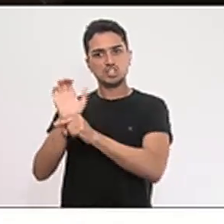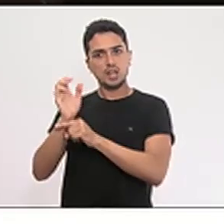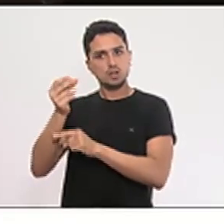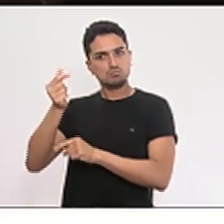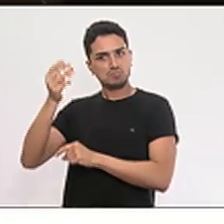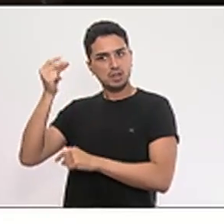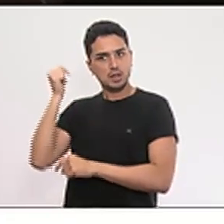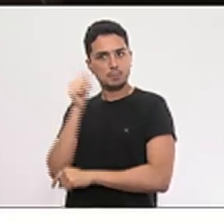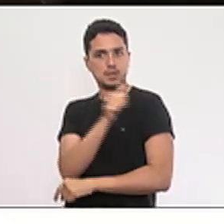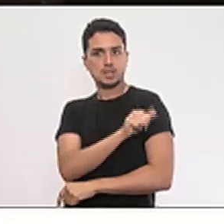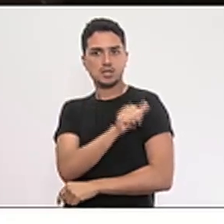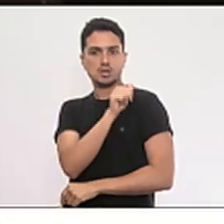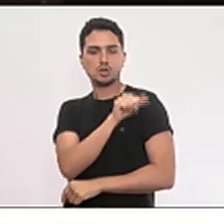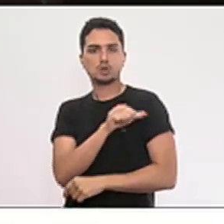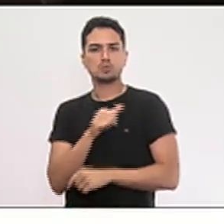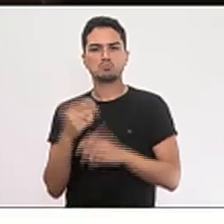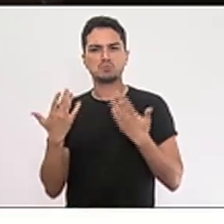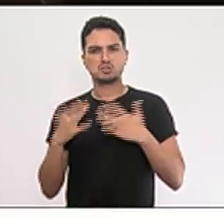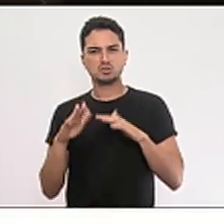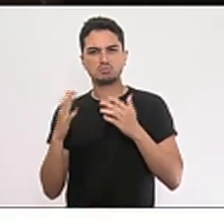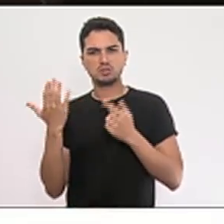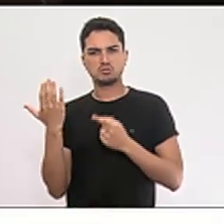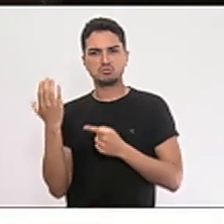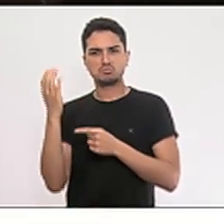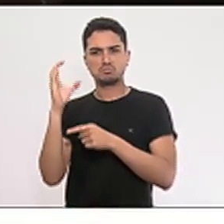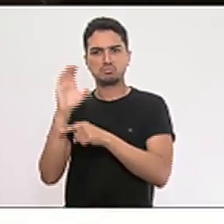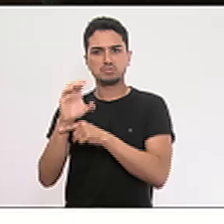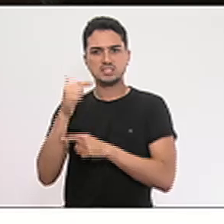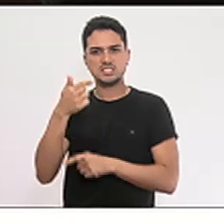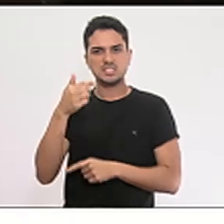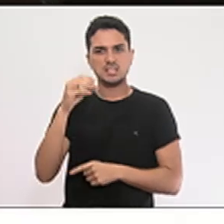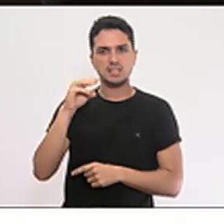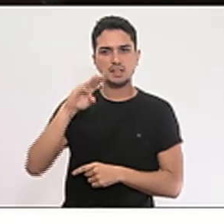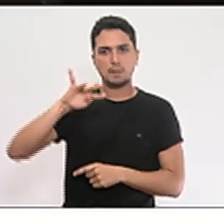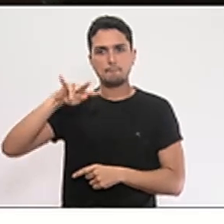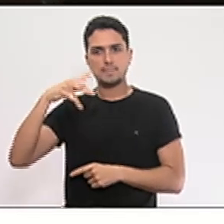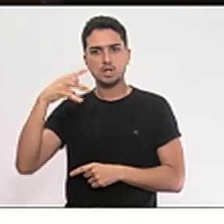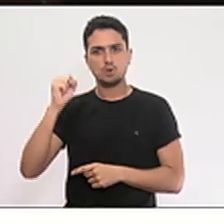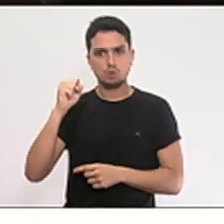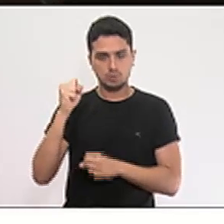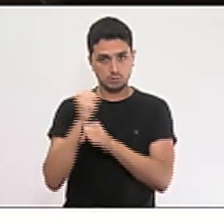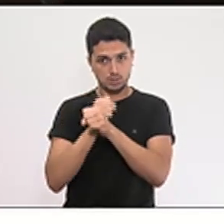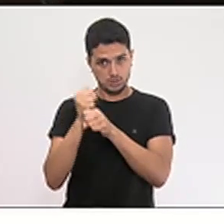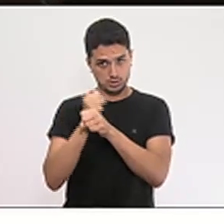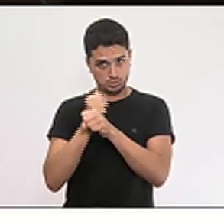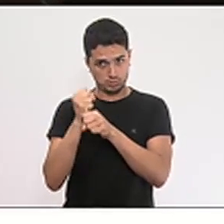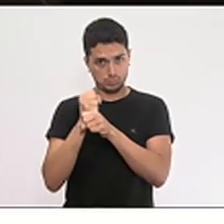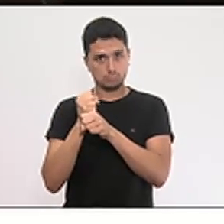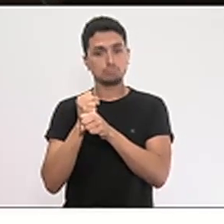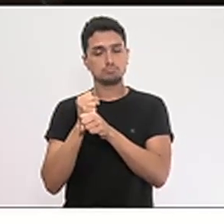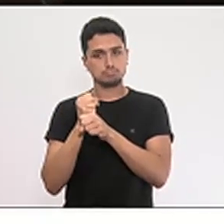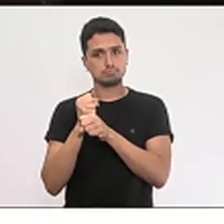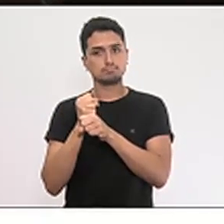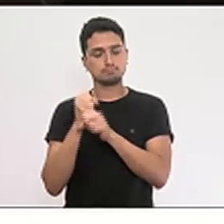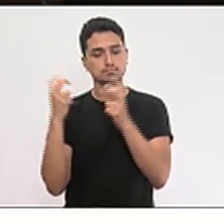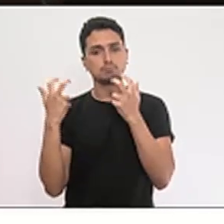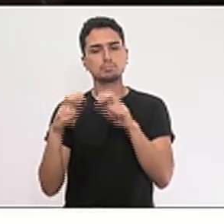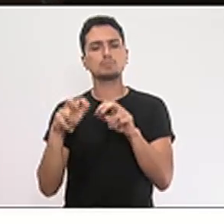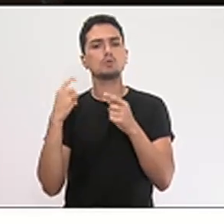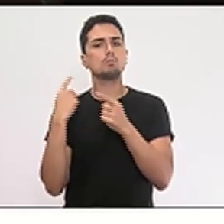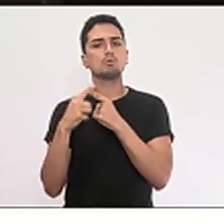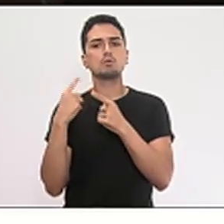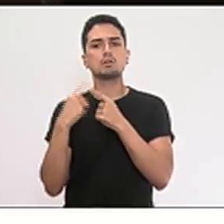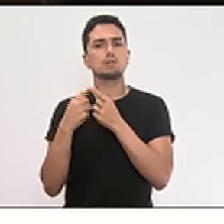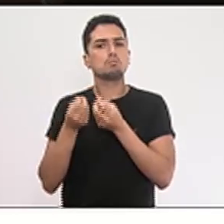recebia entre 70 e 110 milhões por ano de dividendo? Por que abrir mão